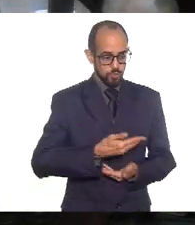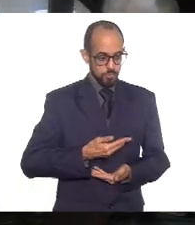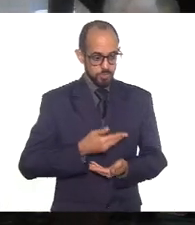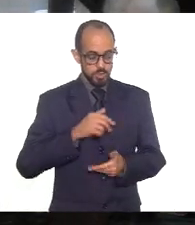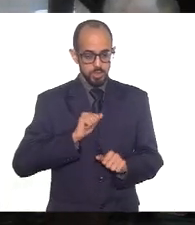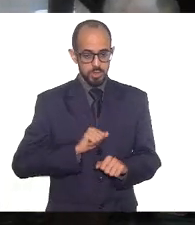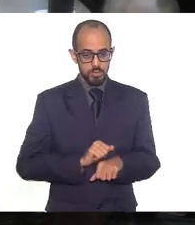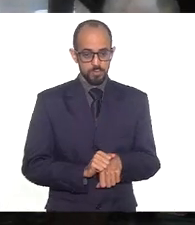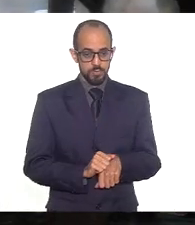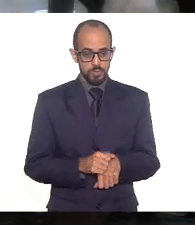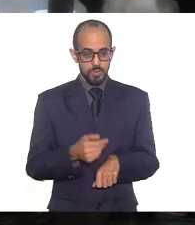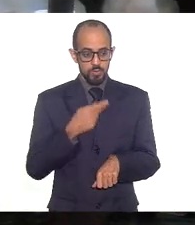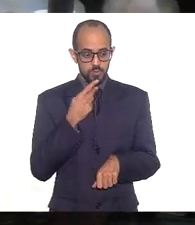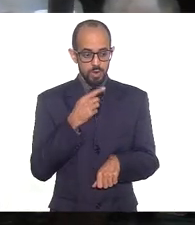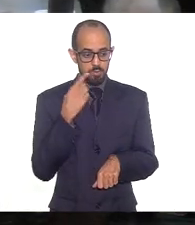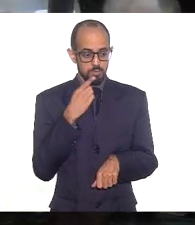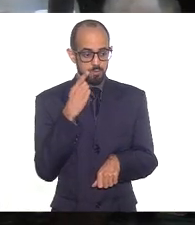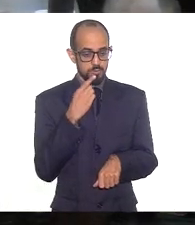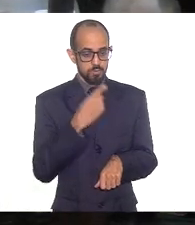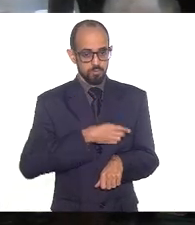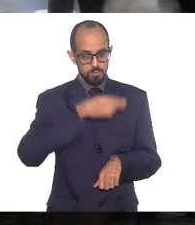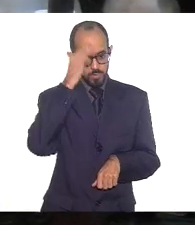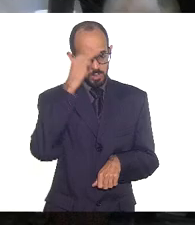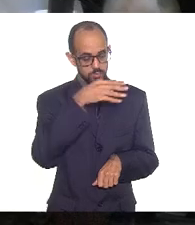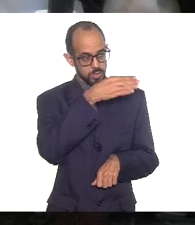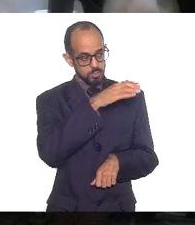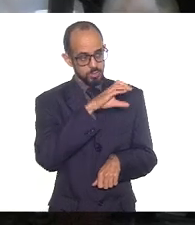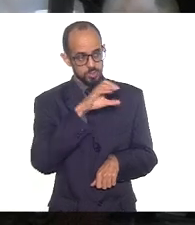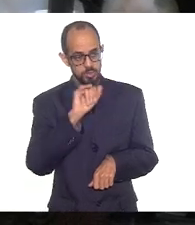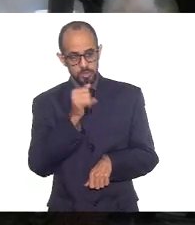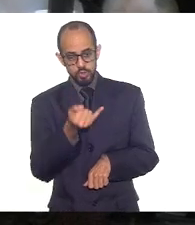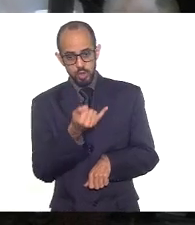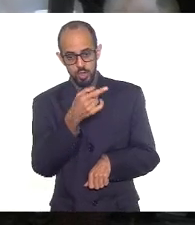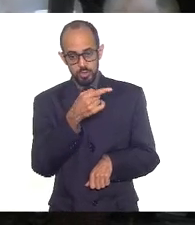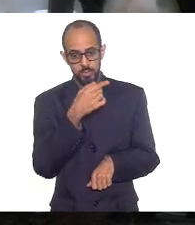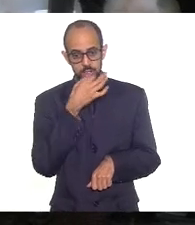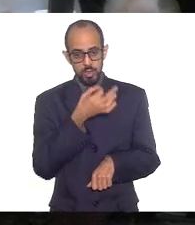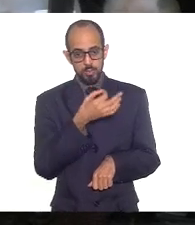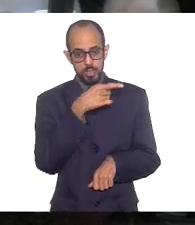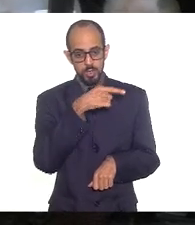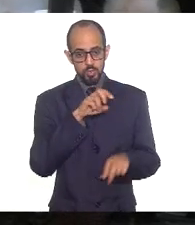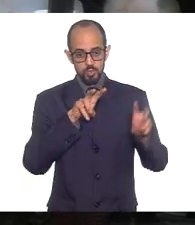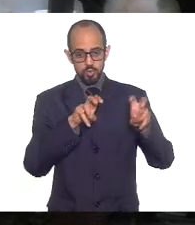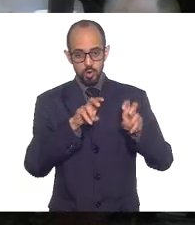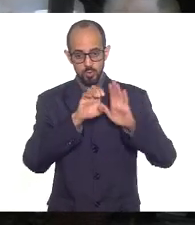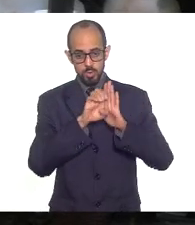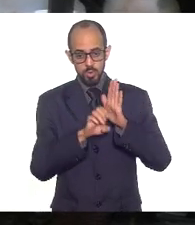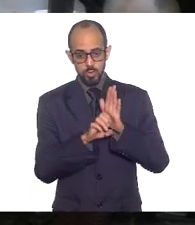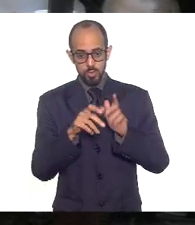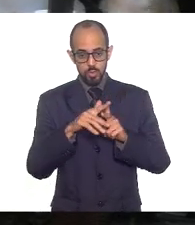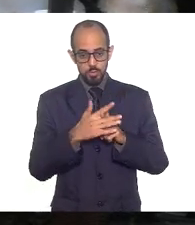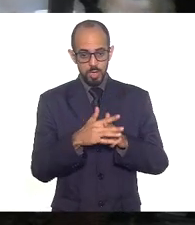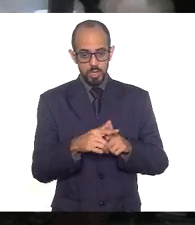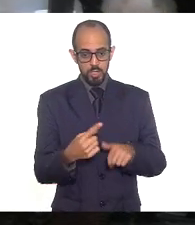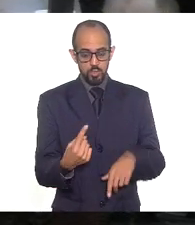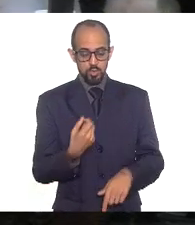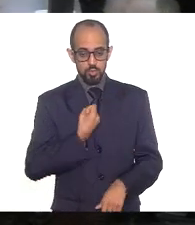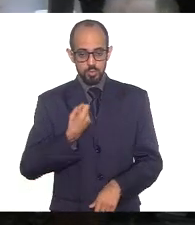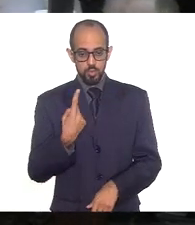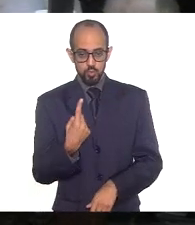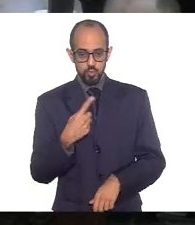deputado a Márcio Pacheco pela comissão de concessão justiça para dar parecer sobre a